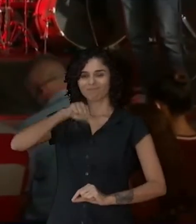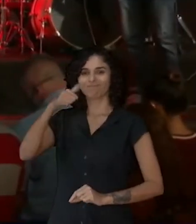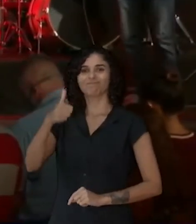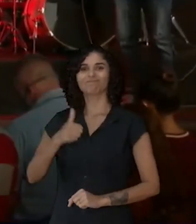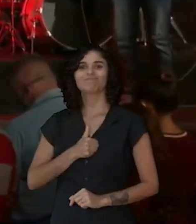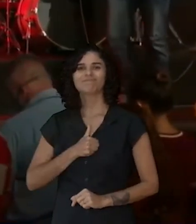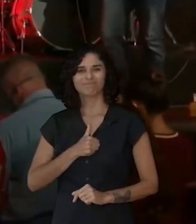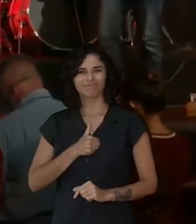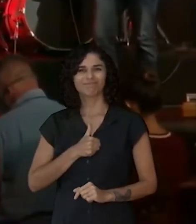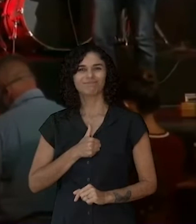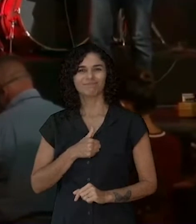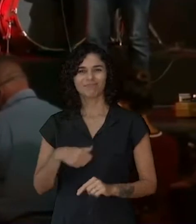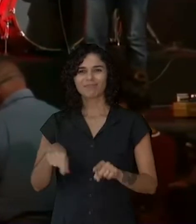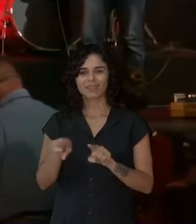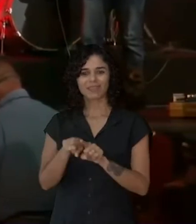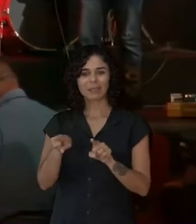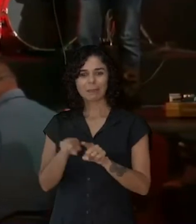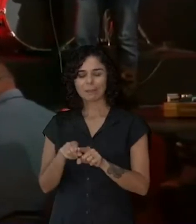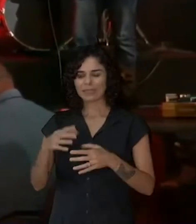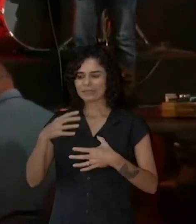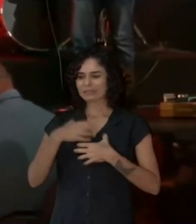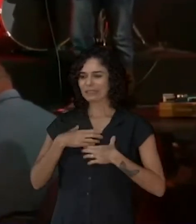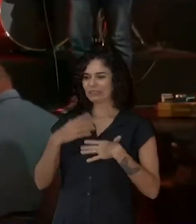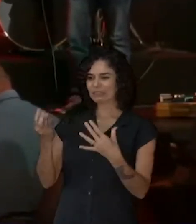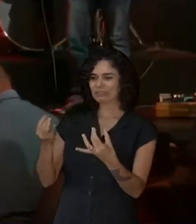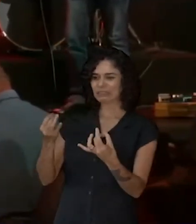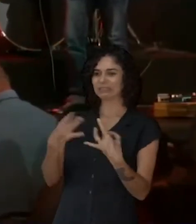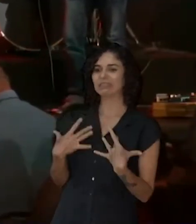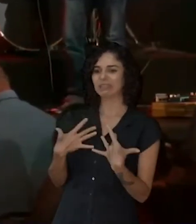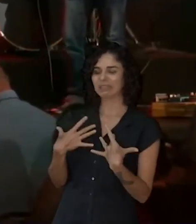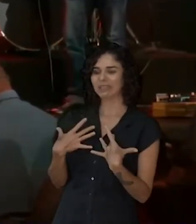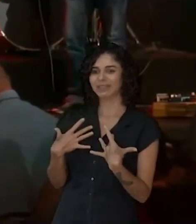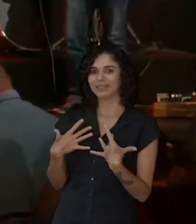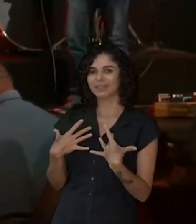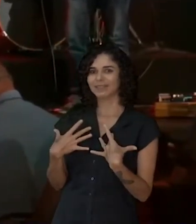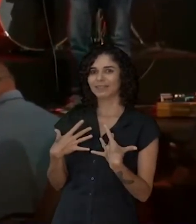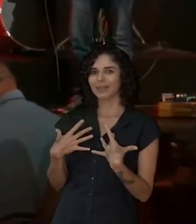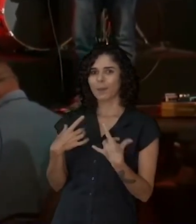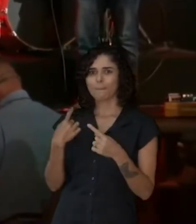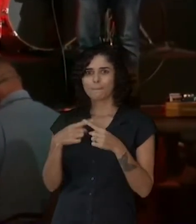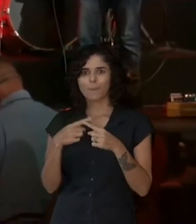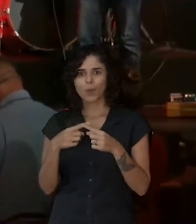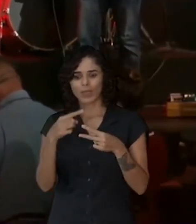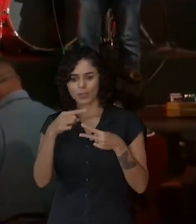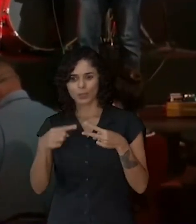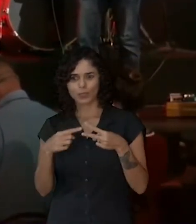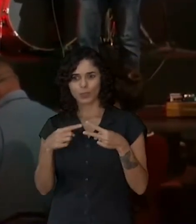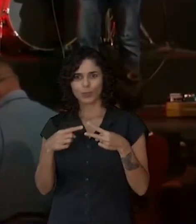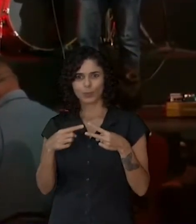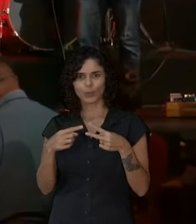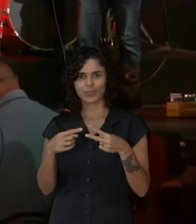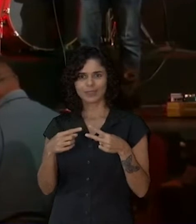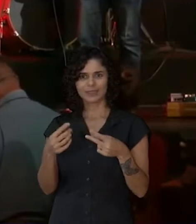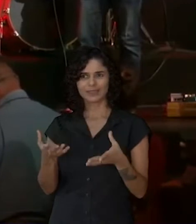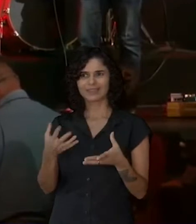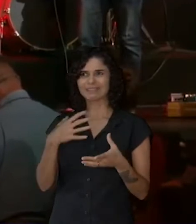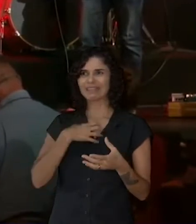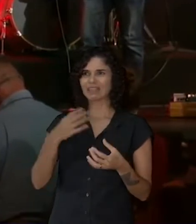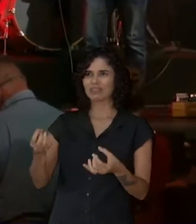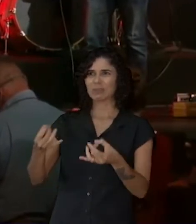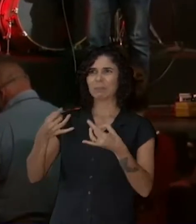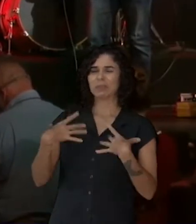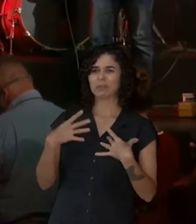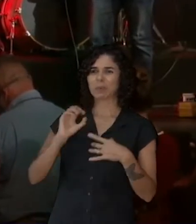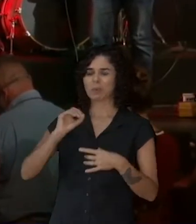Porque a rejeição e a baixa autoestima, elas só sobrevivem porque nós não temos